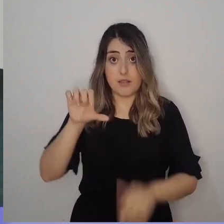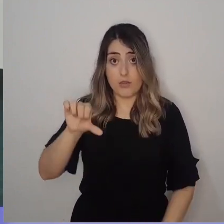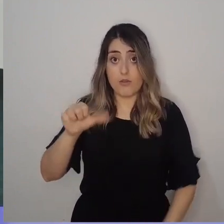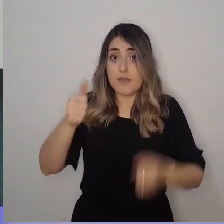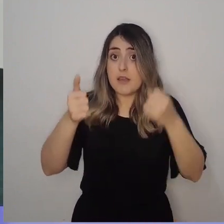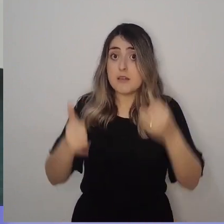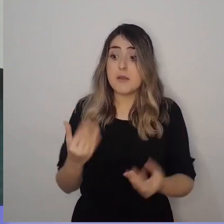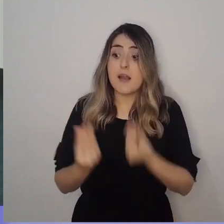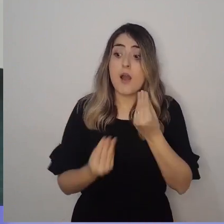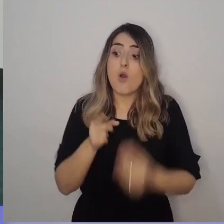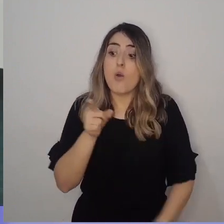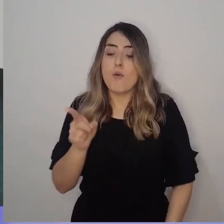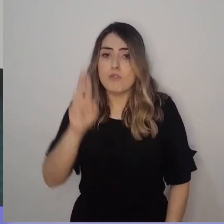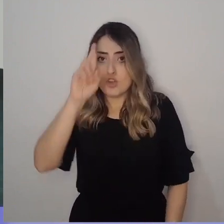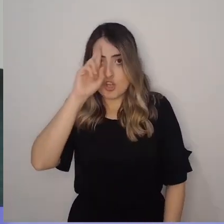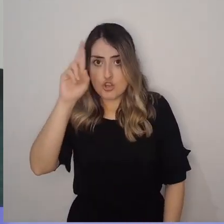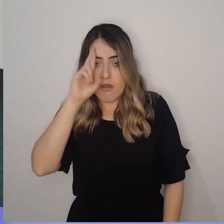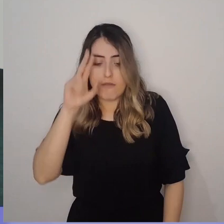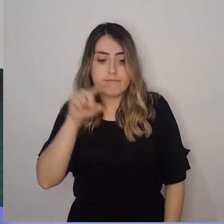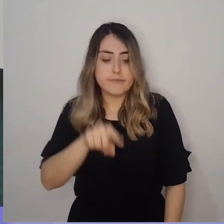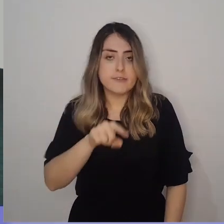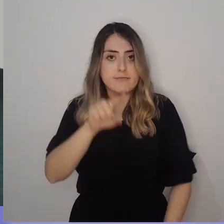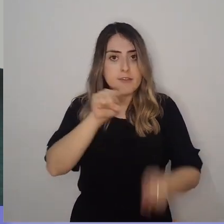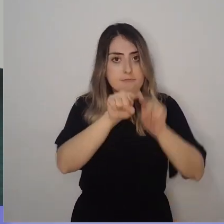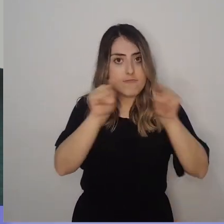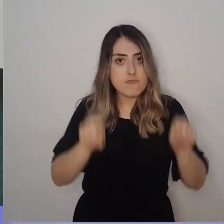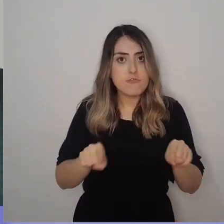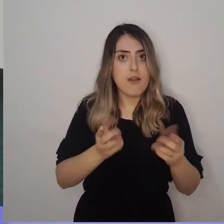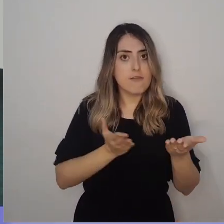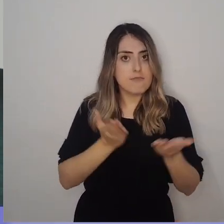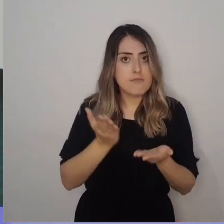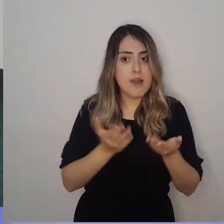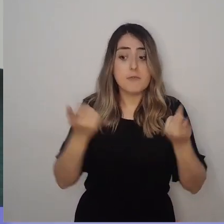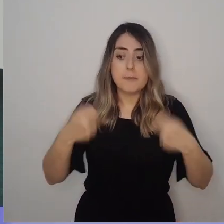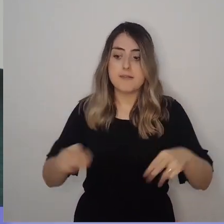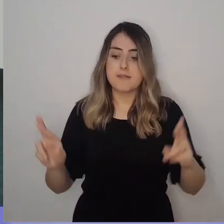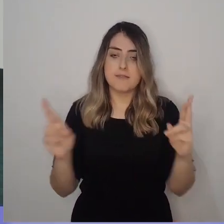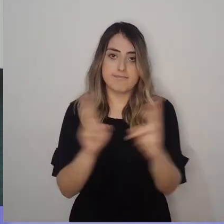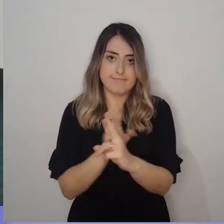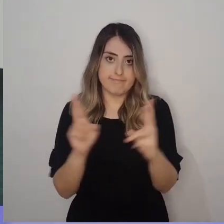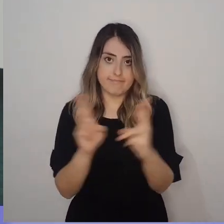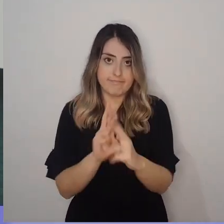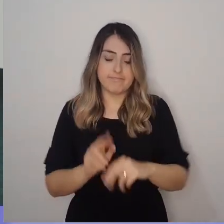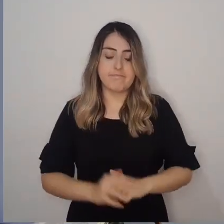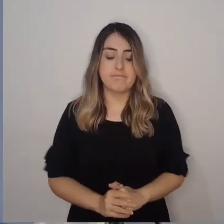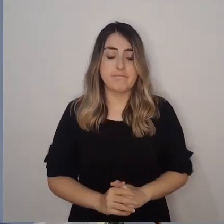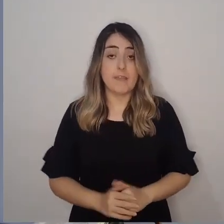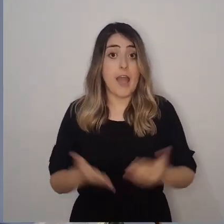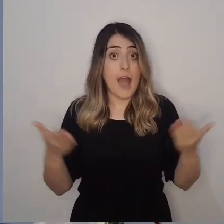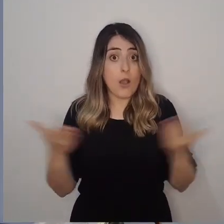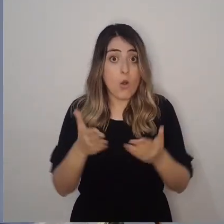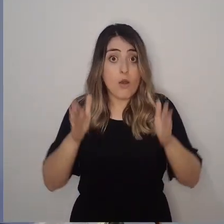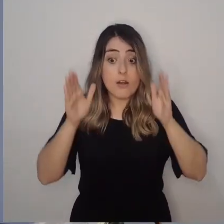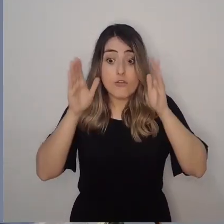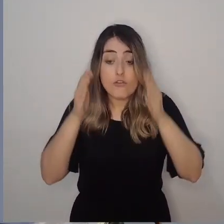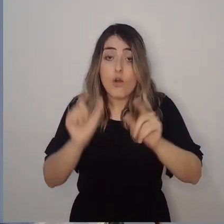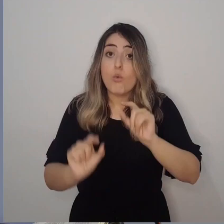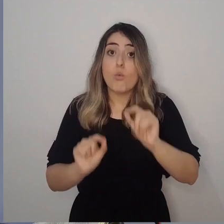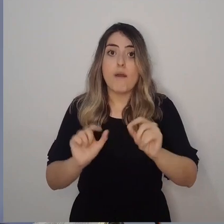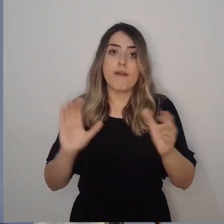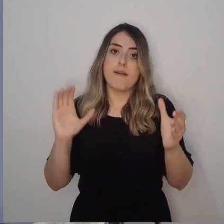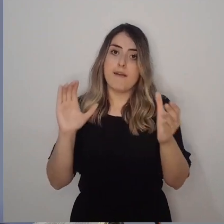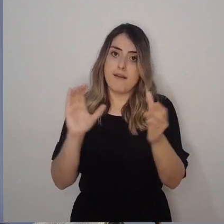fala como que um funcionário e um patrão devem se tratar neste sentido. Aqui agora nós vamos